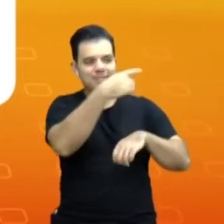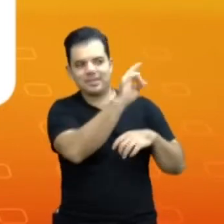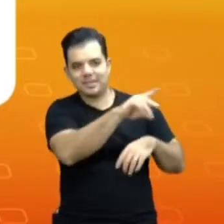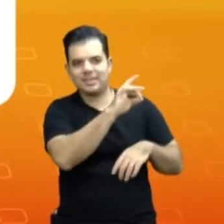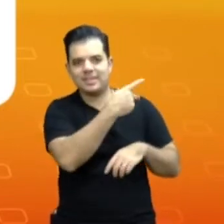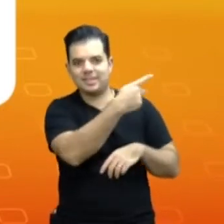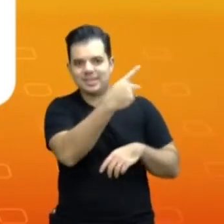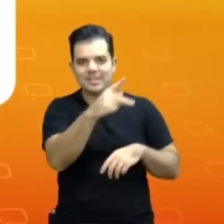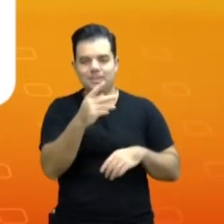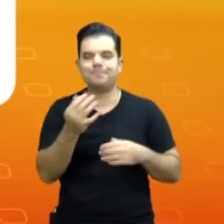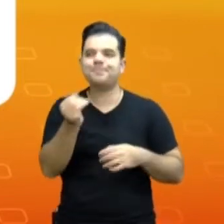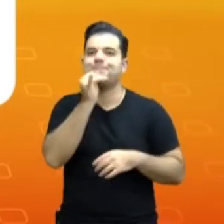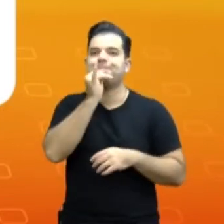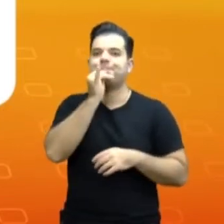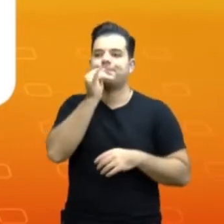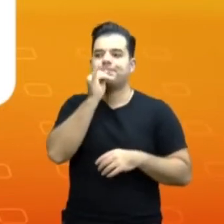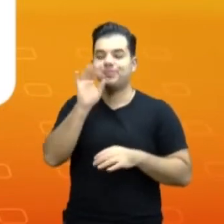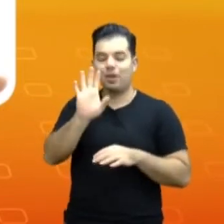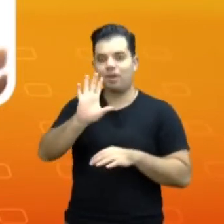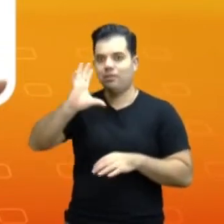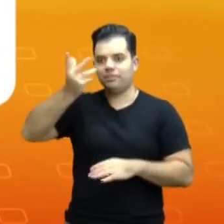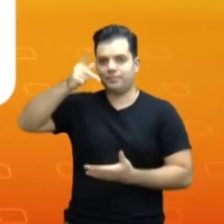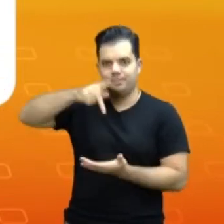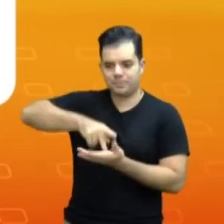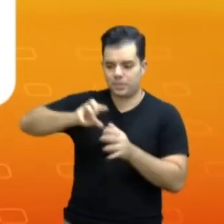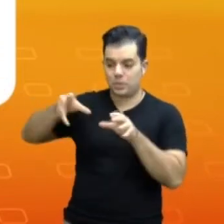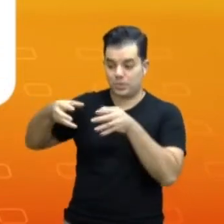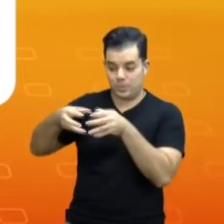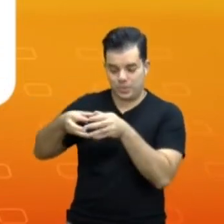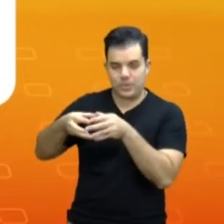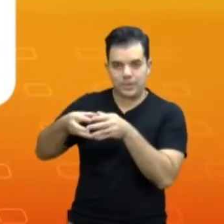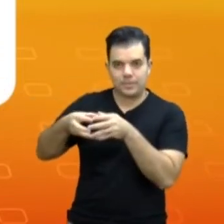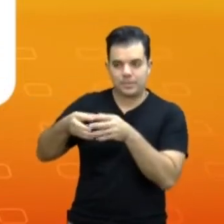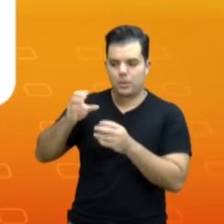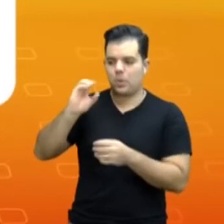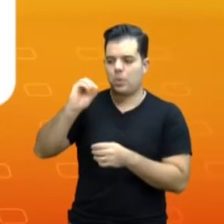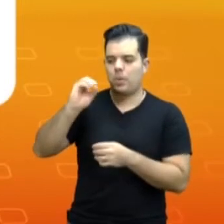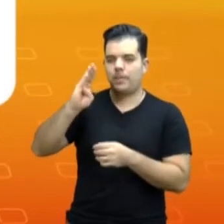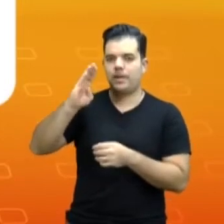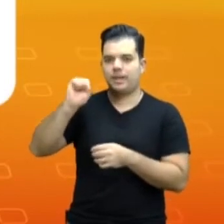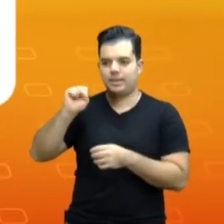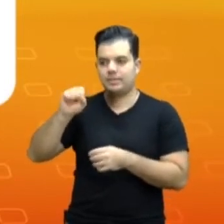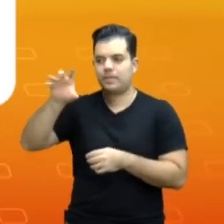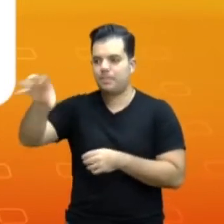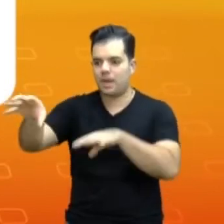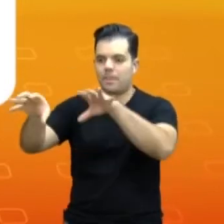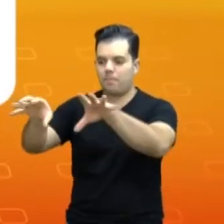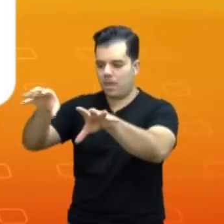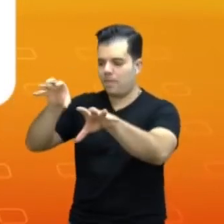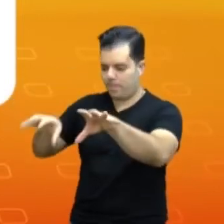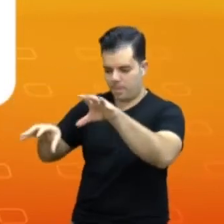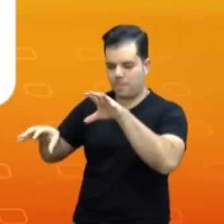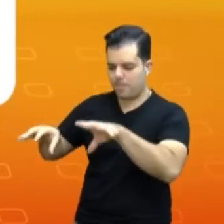tinha citado assim agora. A OBS tem em cada arena uma posição da zona